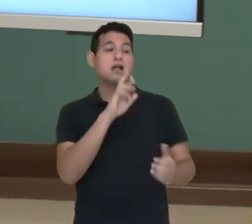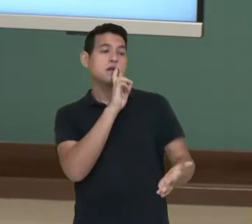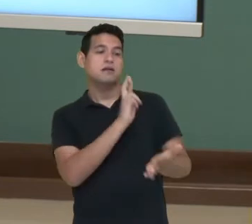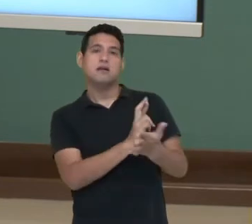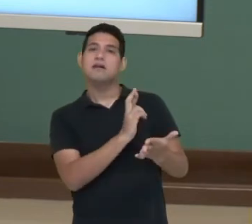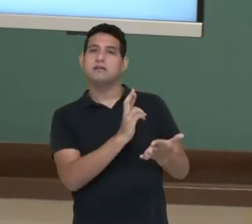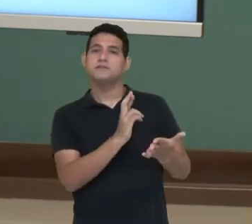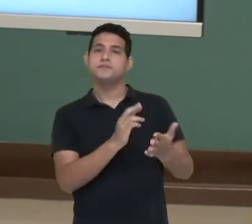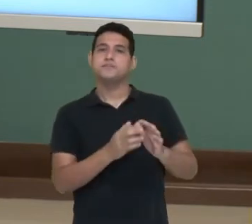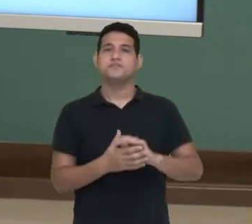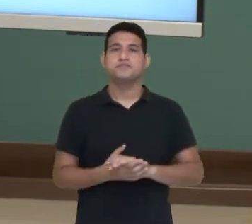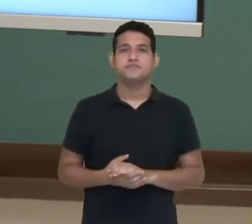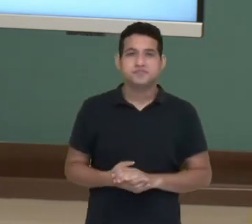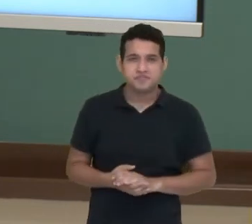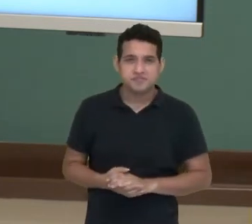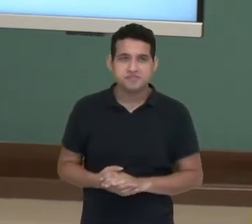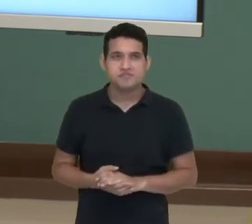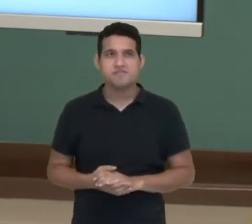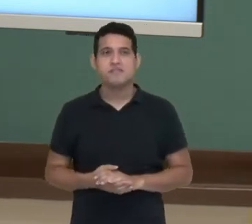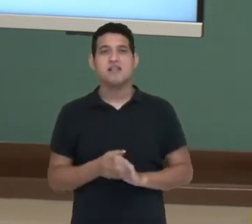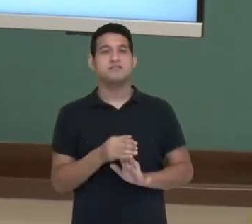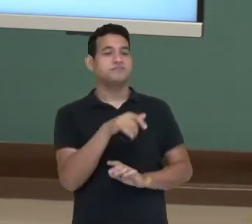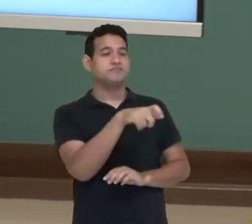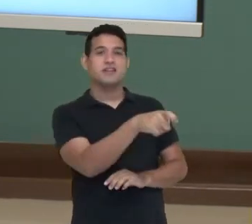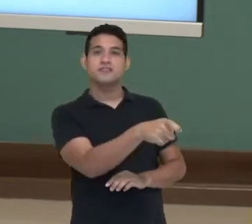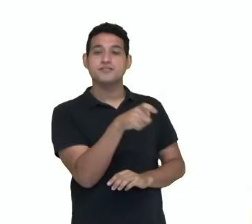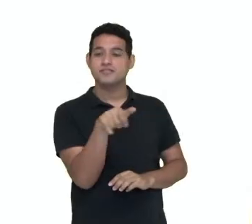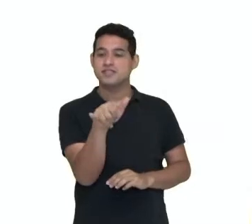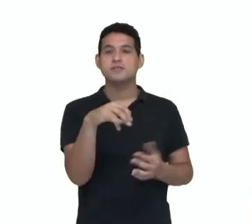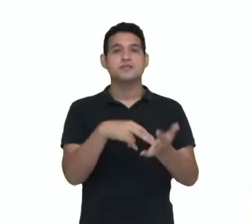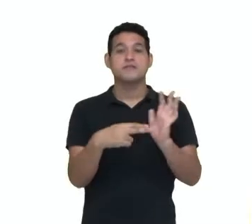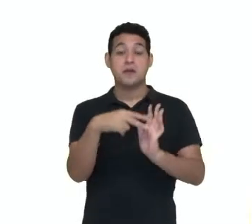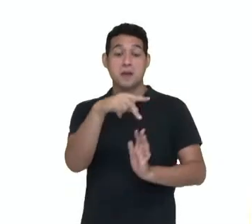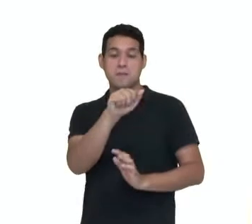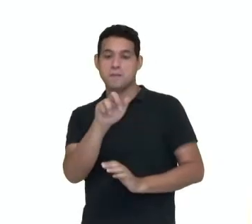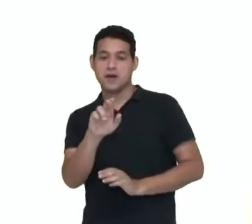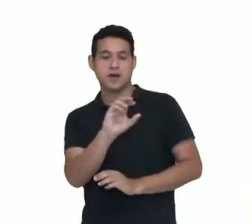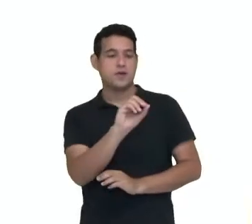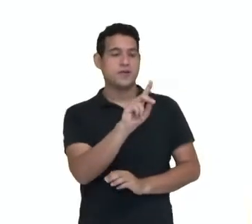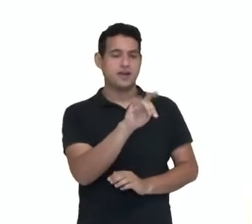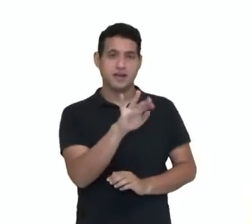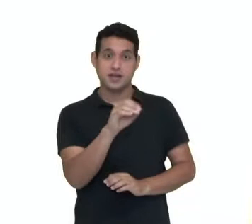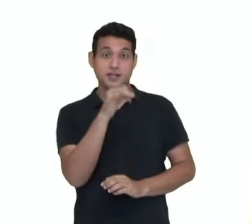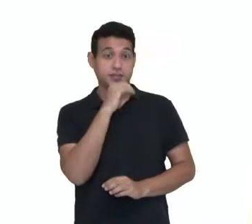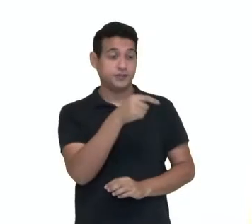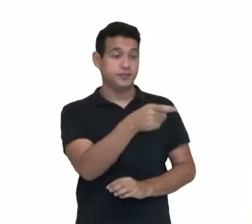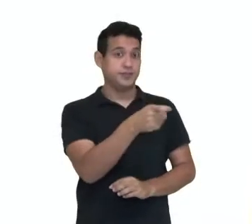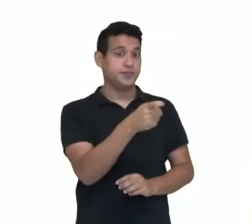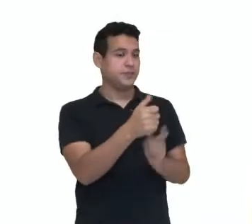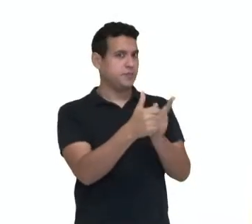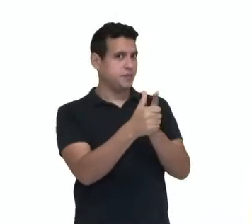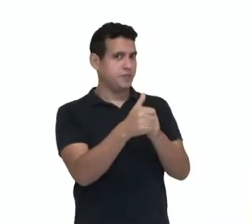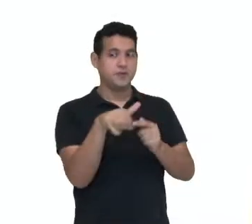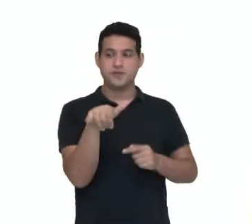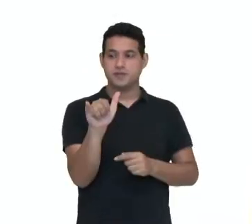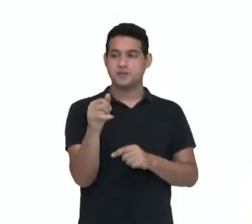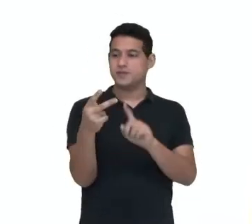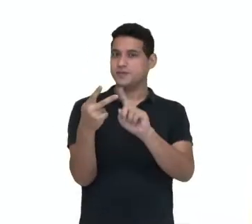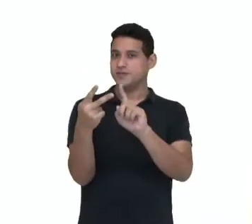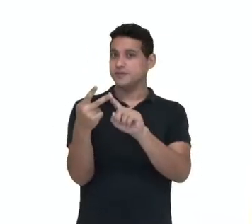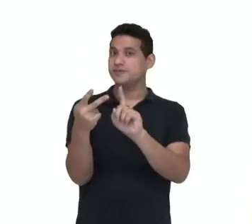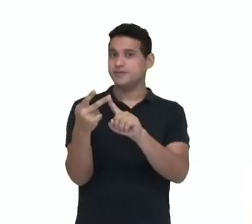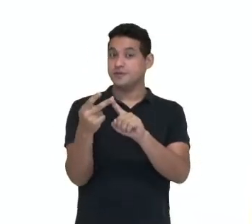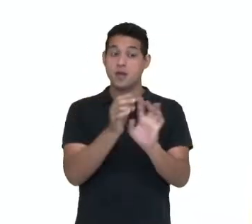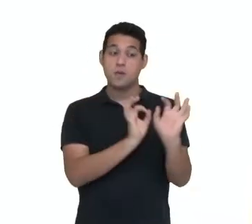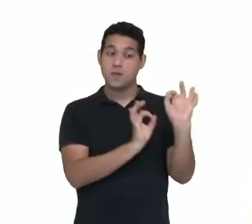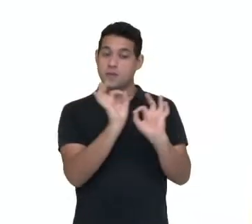da conta, tá bom? E os XY são os valores do par ordenado, onde X é o primeiro, Y é o segundo,